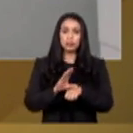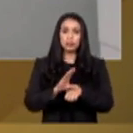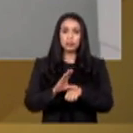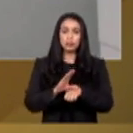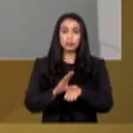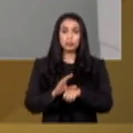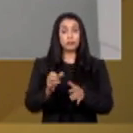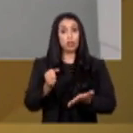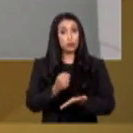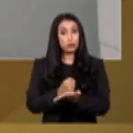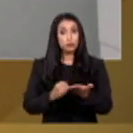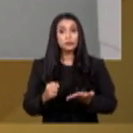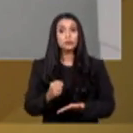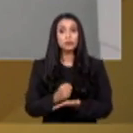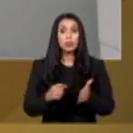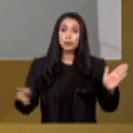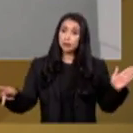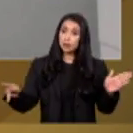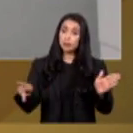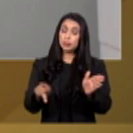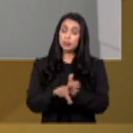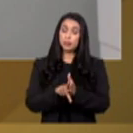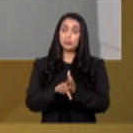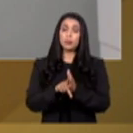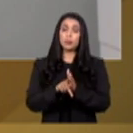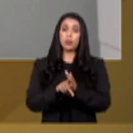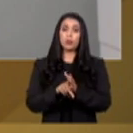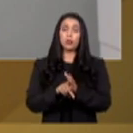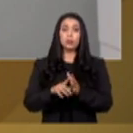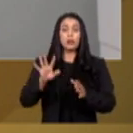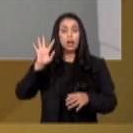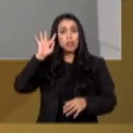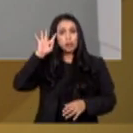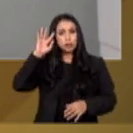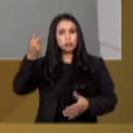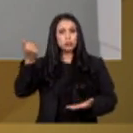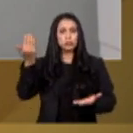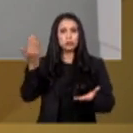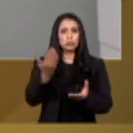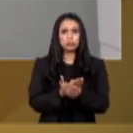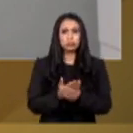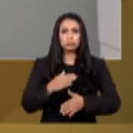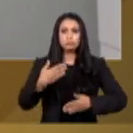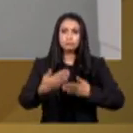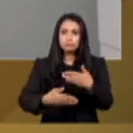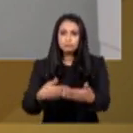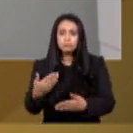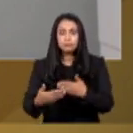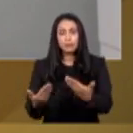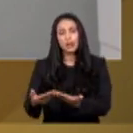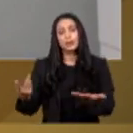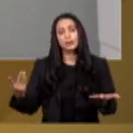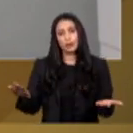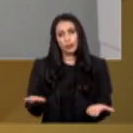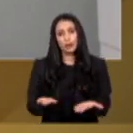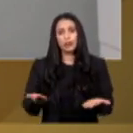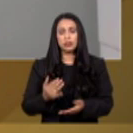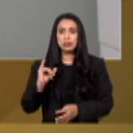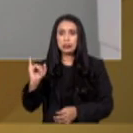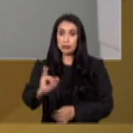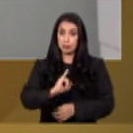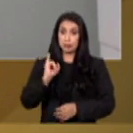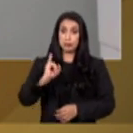início se fundamenta a própria concepção de jurisdição constitucional tão relevante nos dias atuais